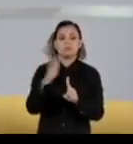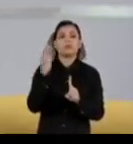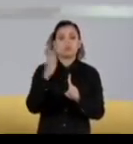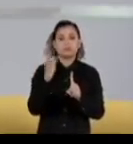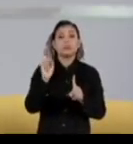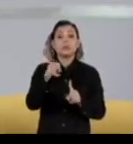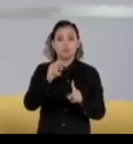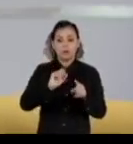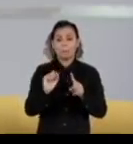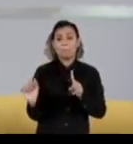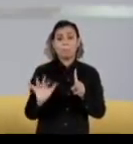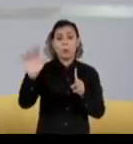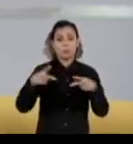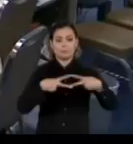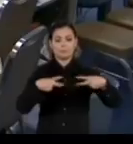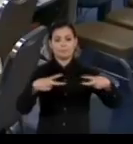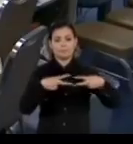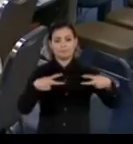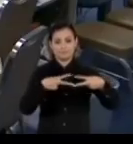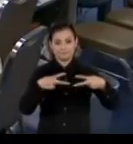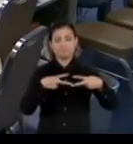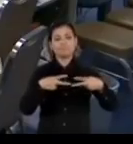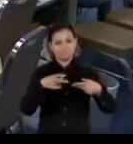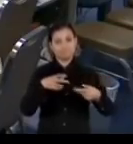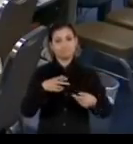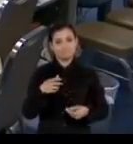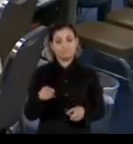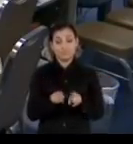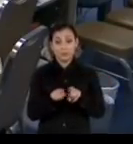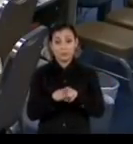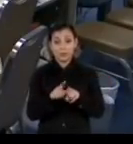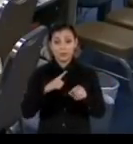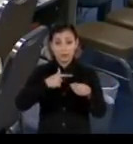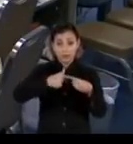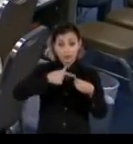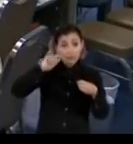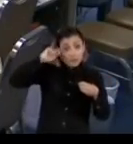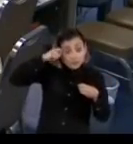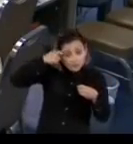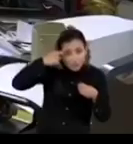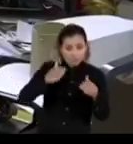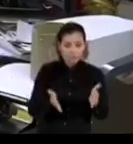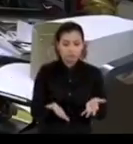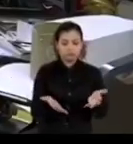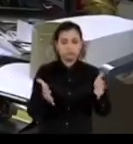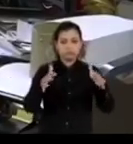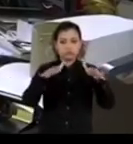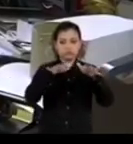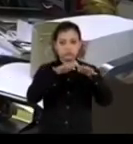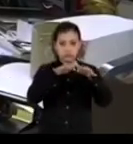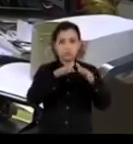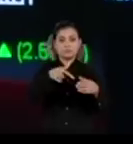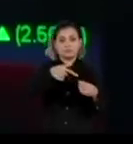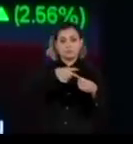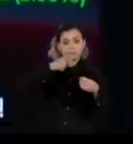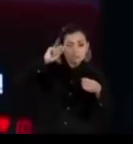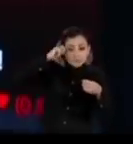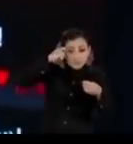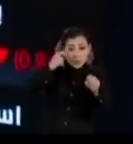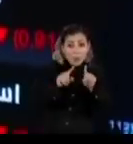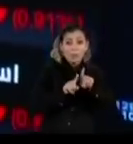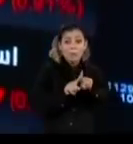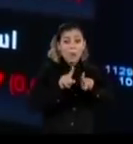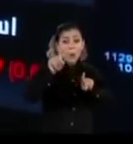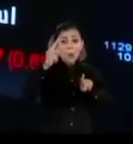preço das ações da Petrobras. O preço do barril de petróleo tipo Brent disparou cerca